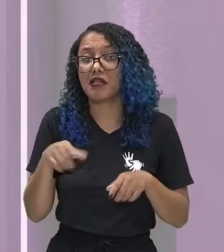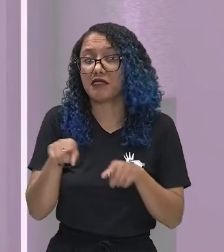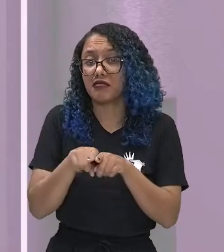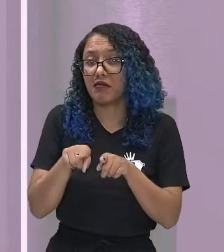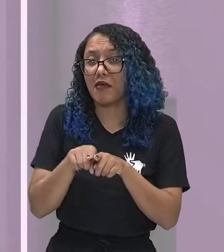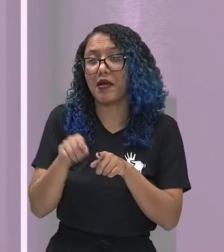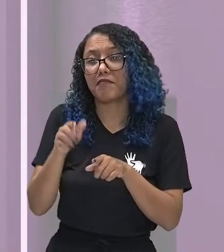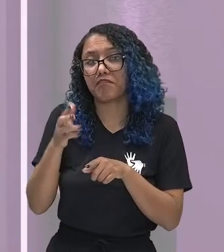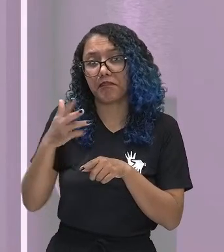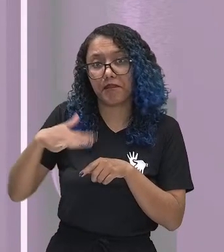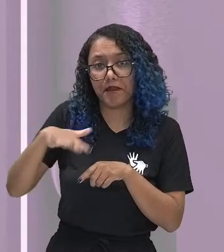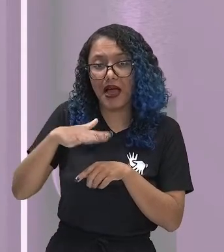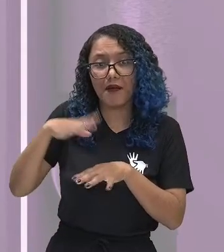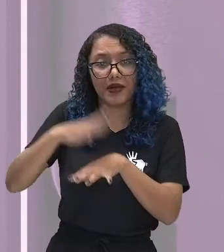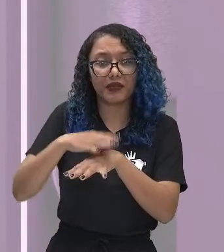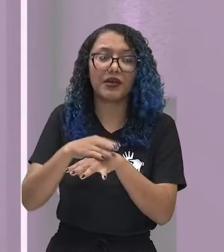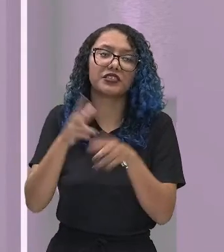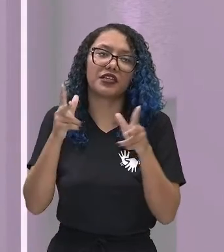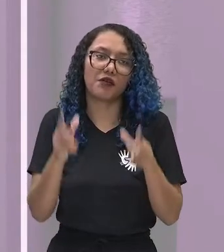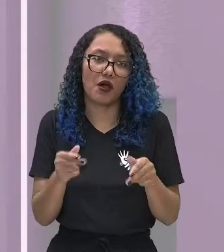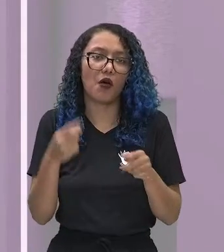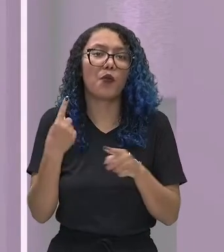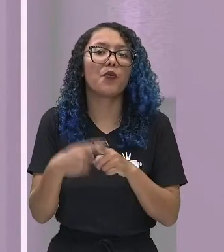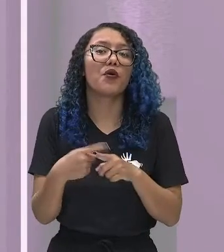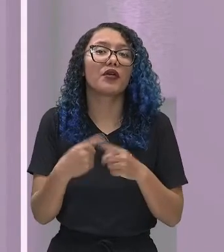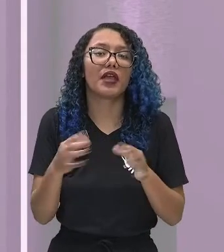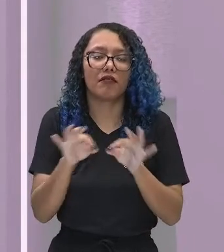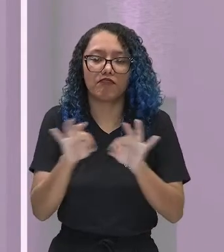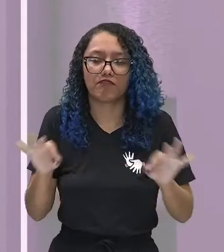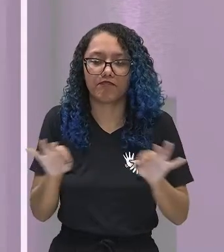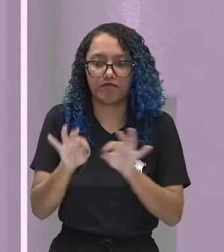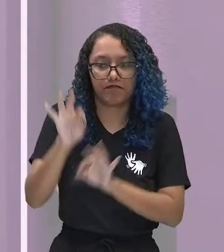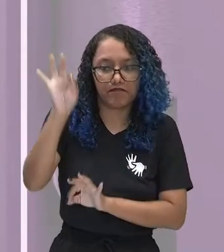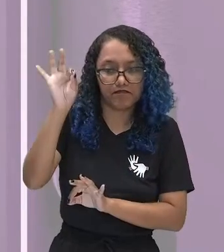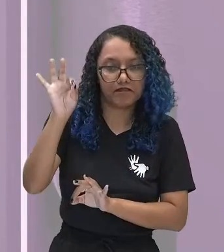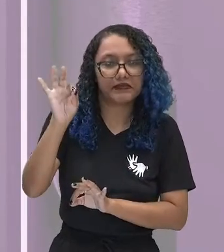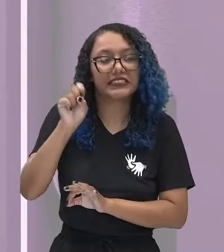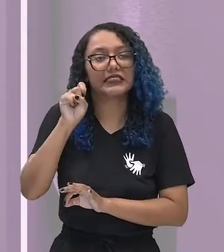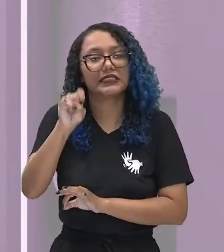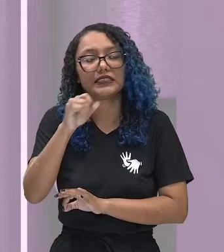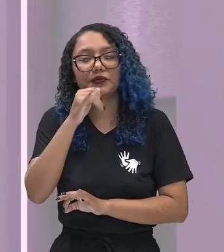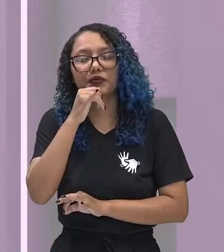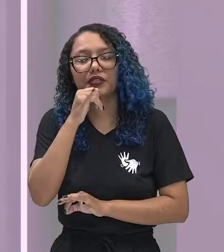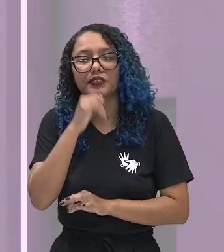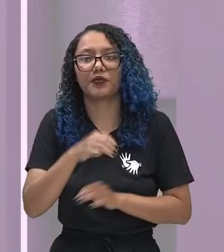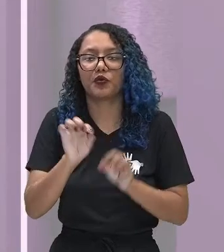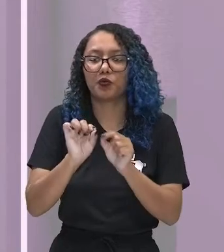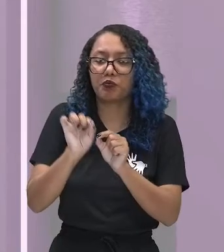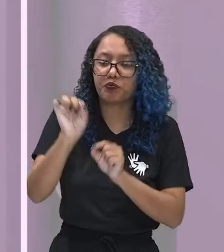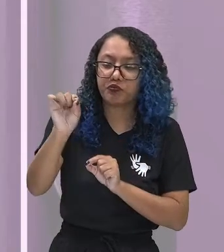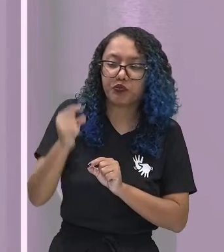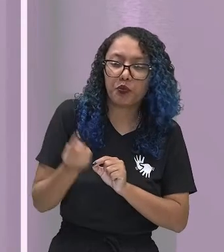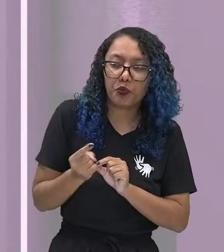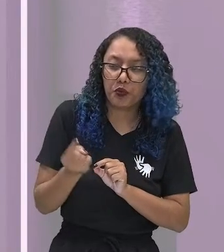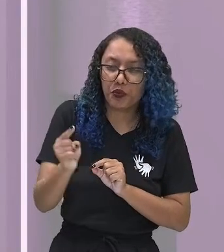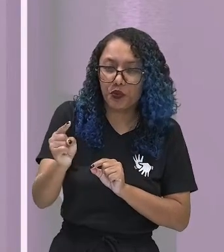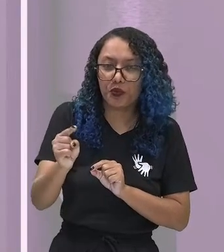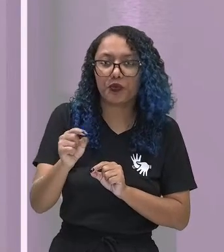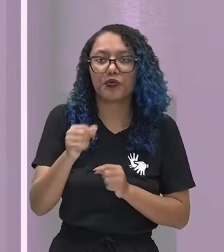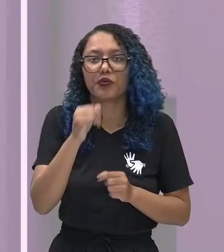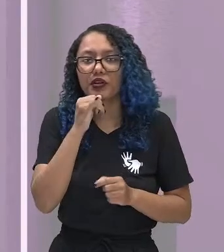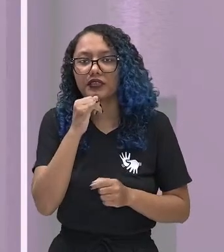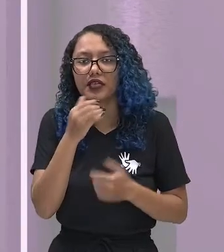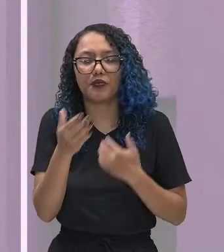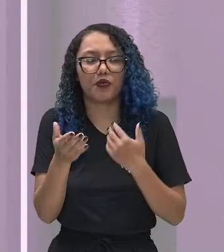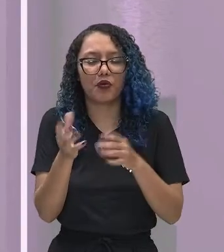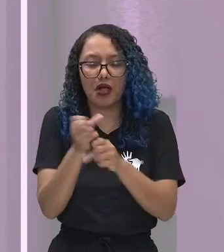tá? Estamos calculando distância. Se por algum acaso você for calcular a distância entre dois pontos